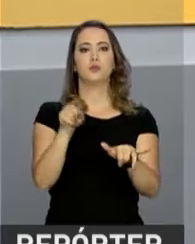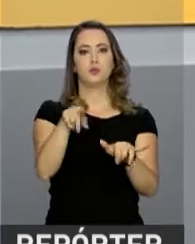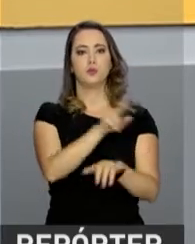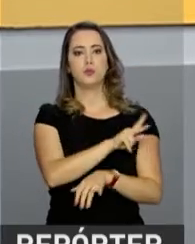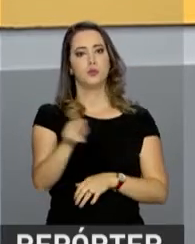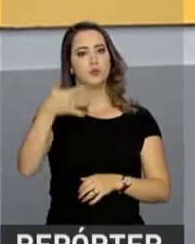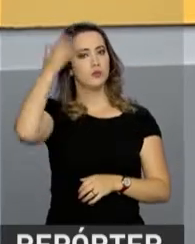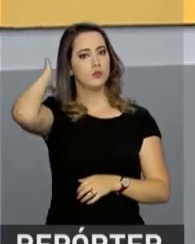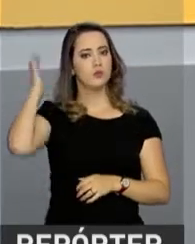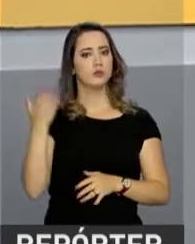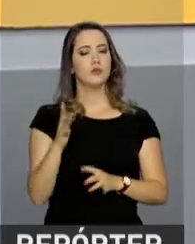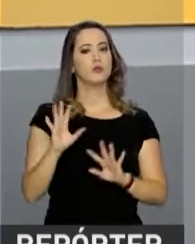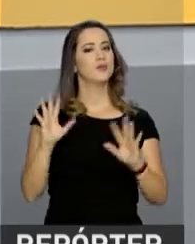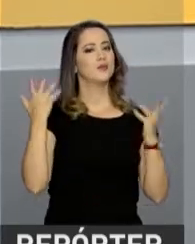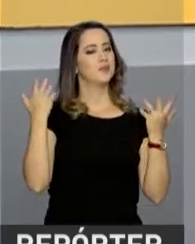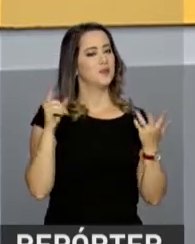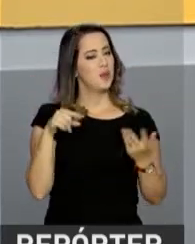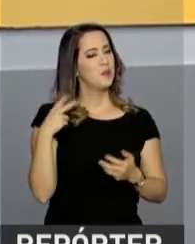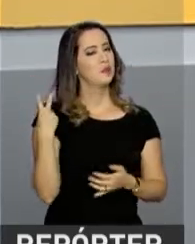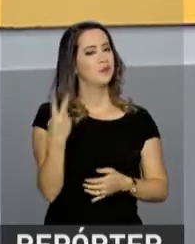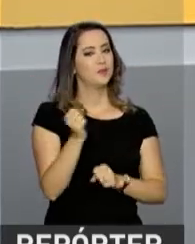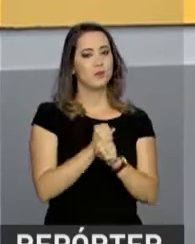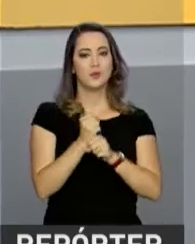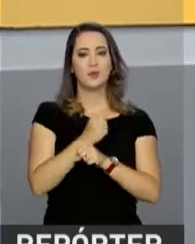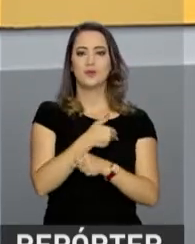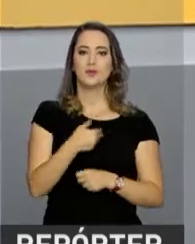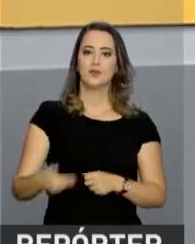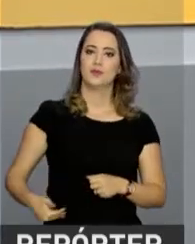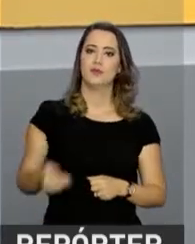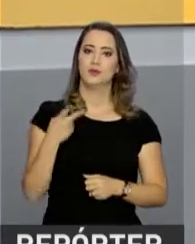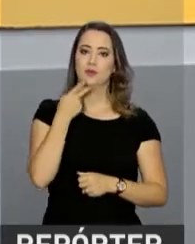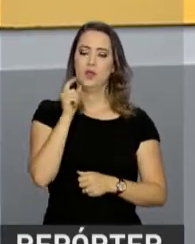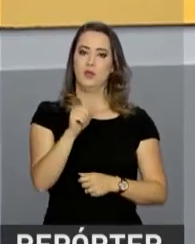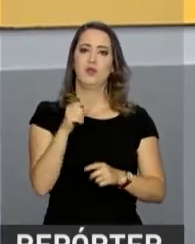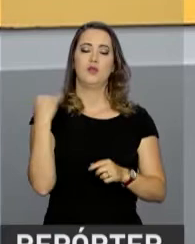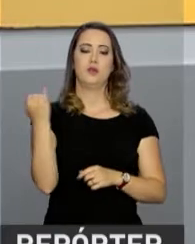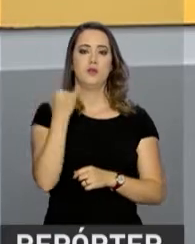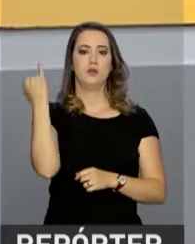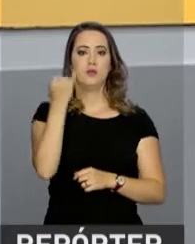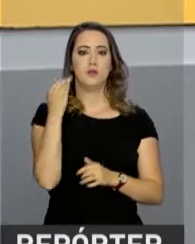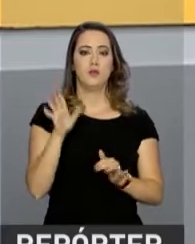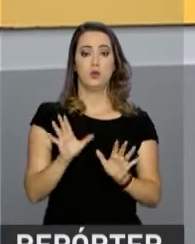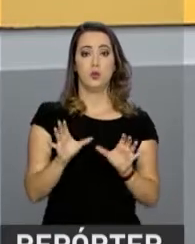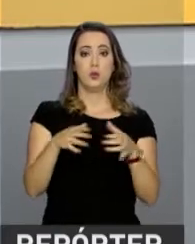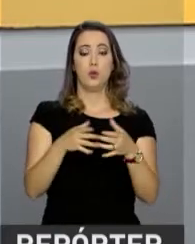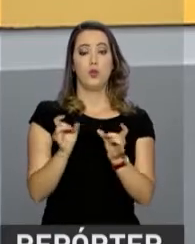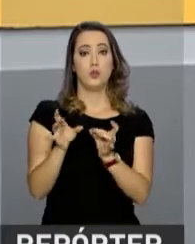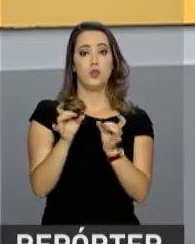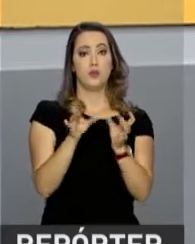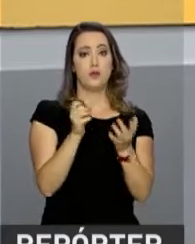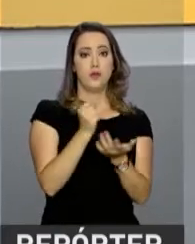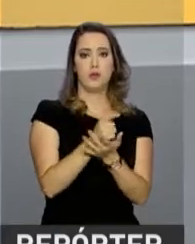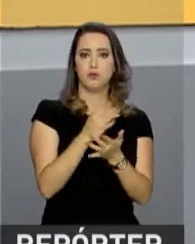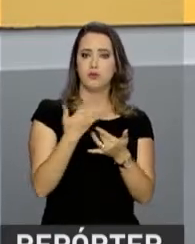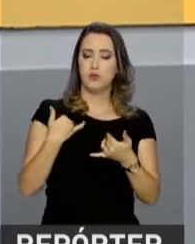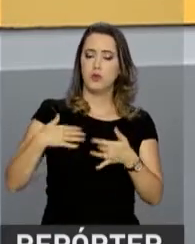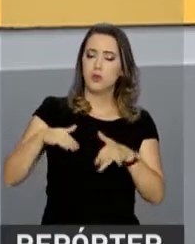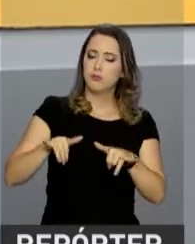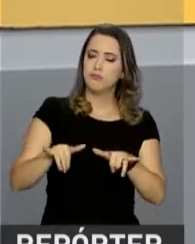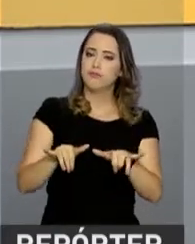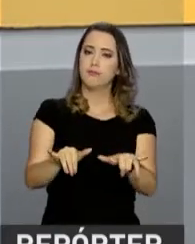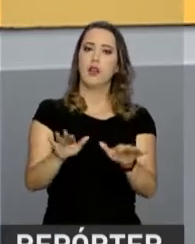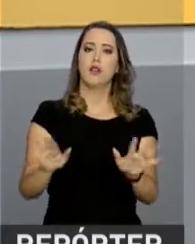o presidente michel temer comemorou os dois anos de seu governo temer destacou o fato do setor varejista e os mercados